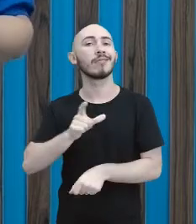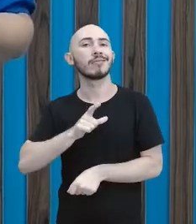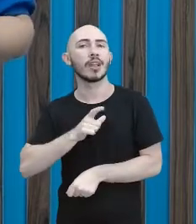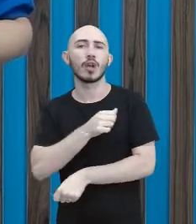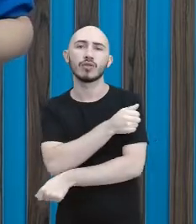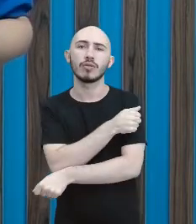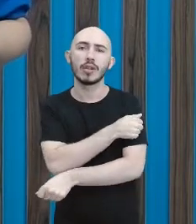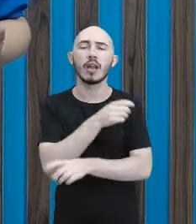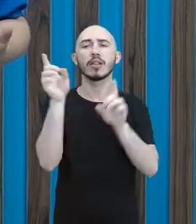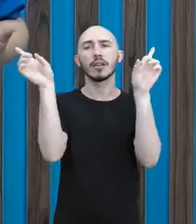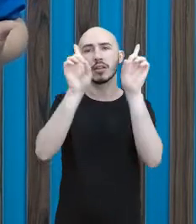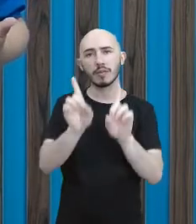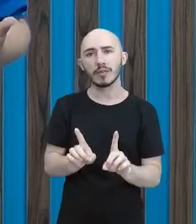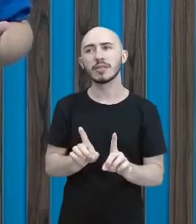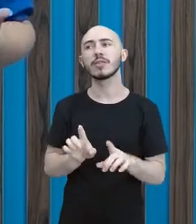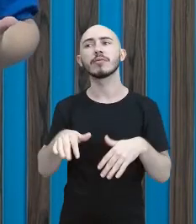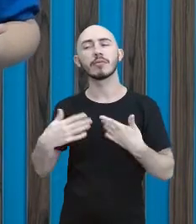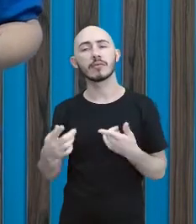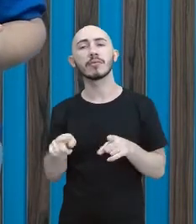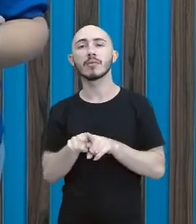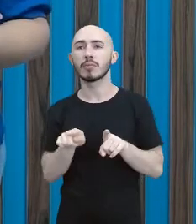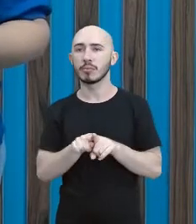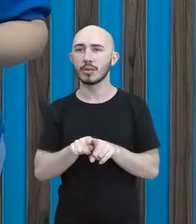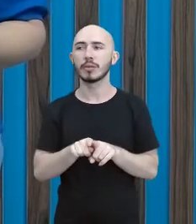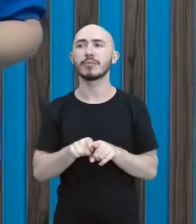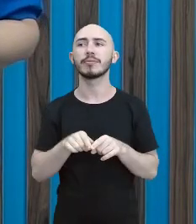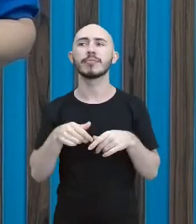com deficiência, também